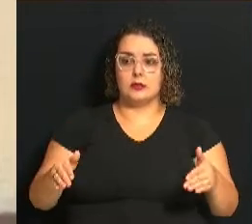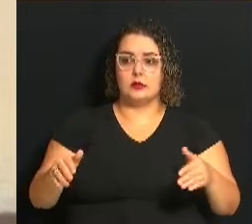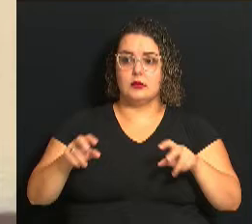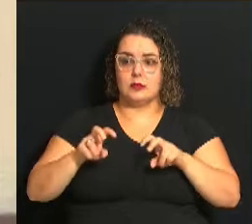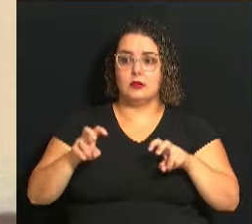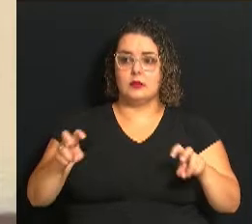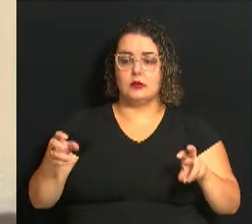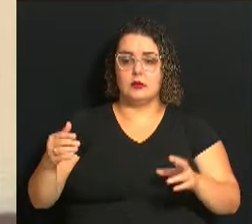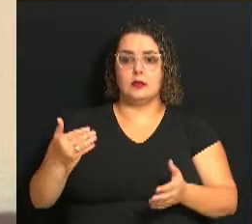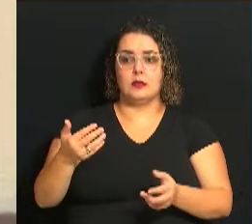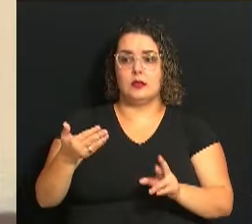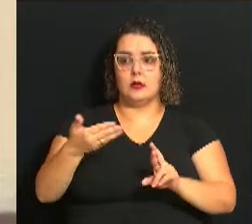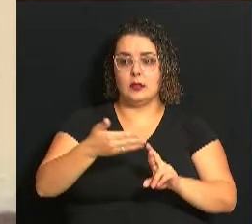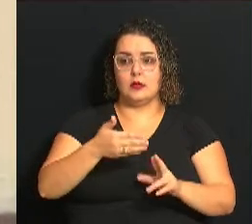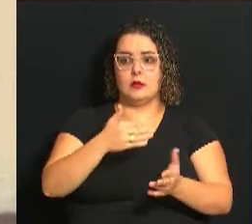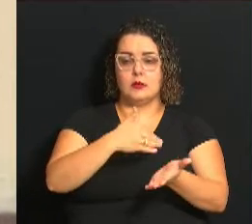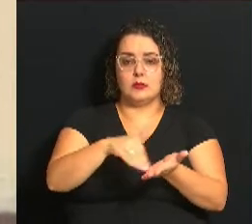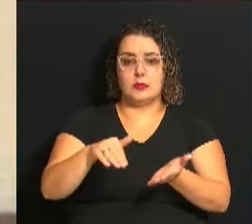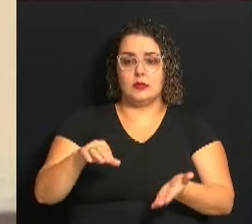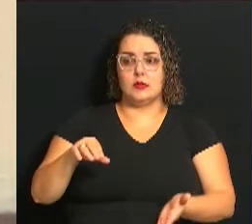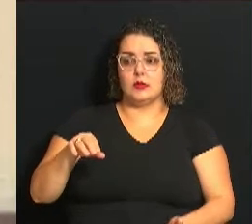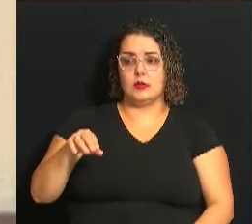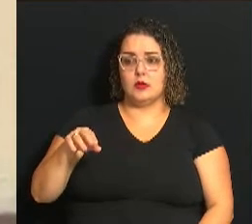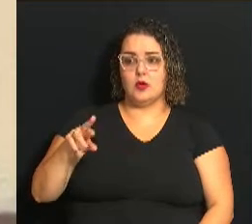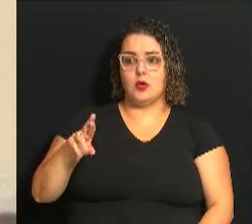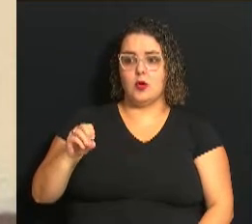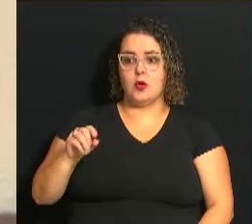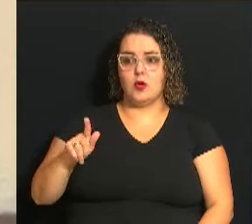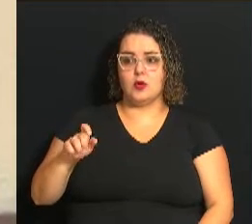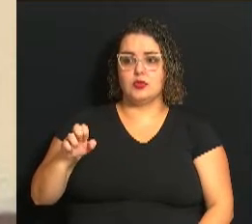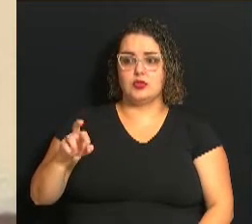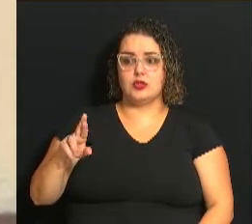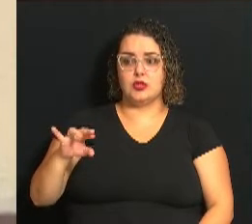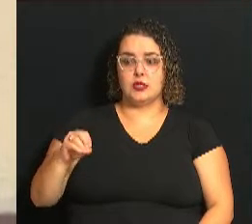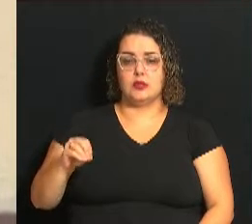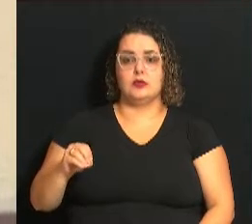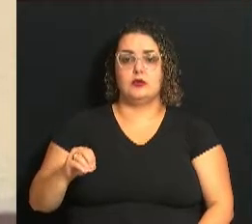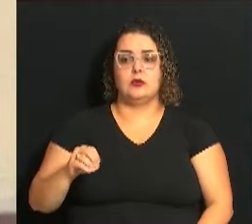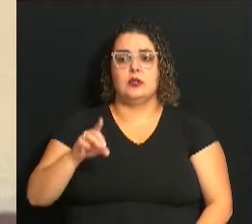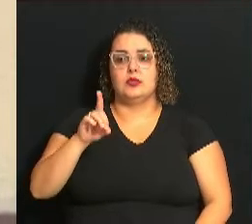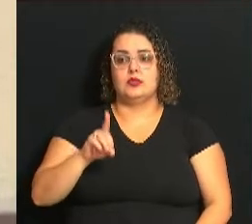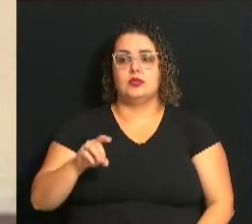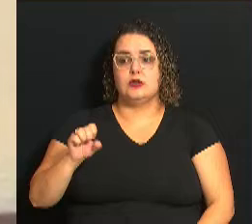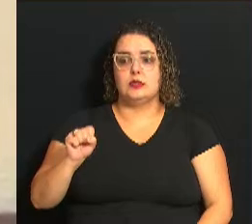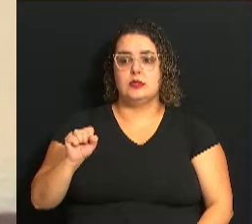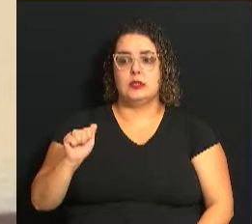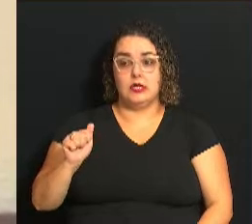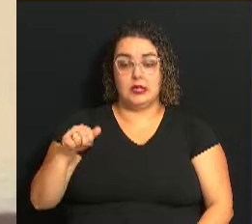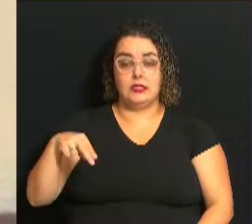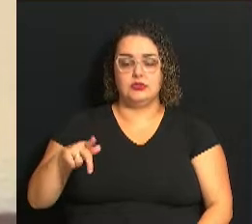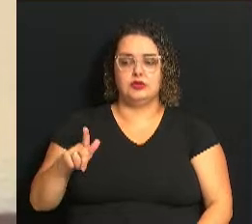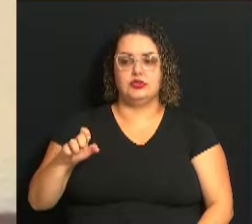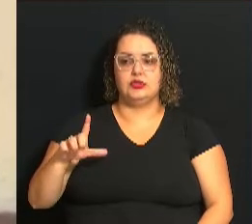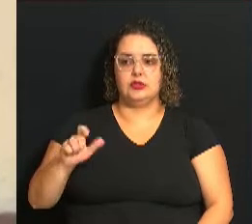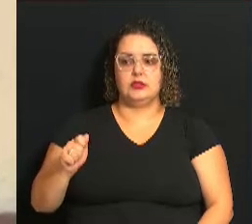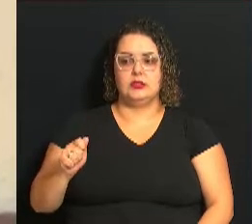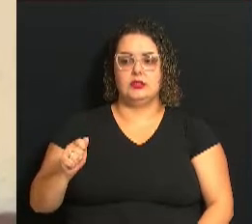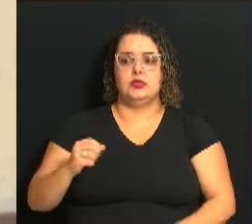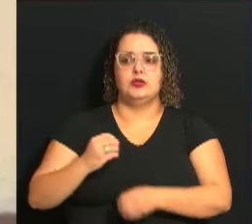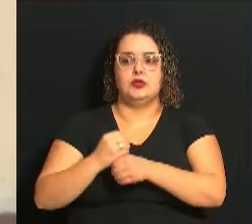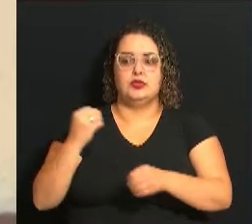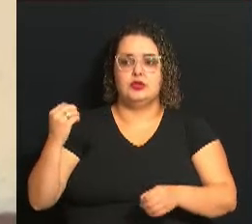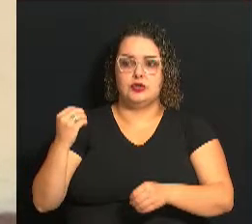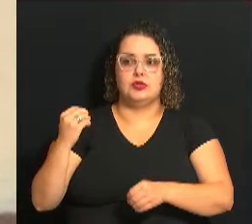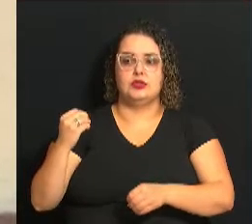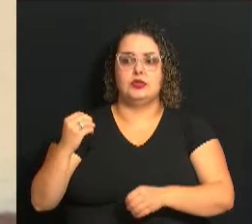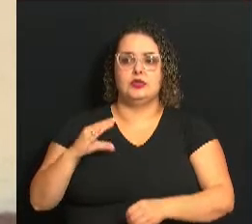secretário Rogério Menezes, a diretora Ângela e o engenheiro civil da Secretaria do Verde também,